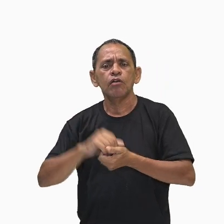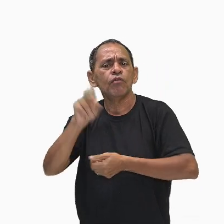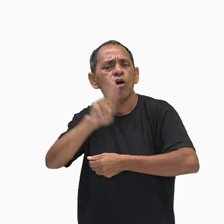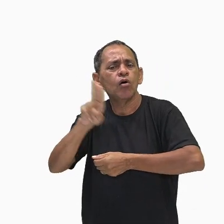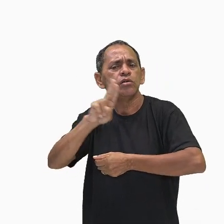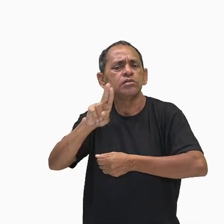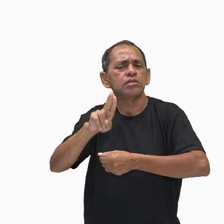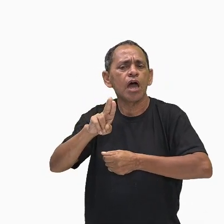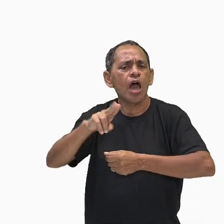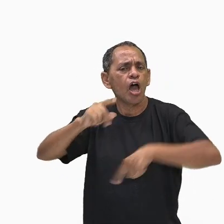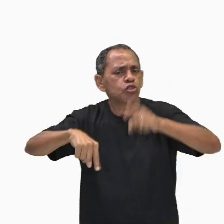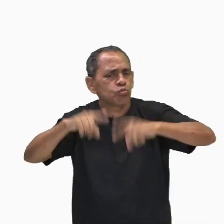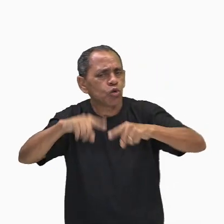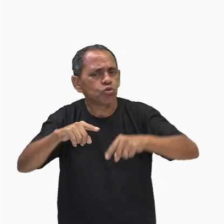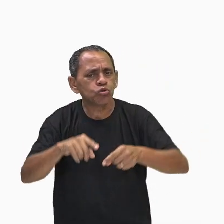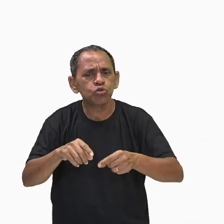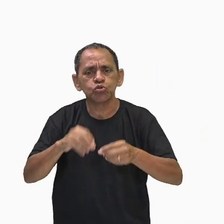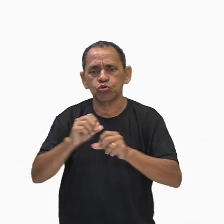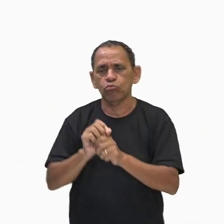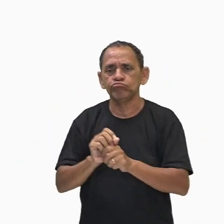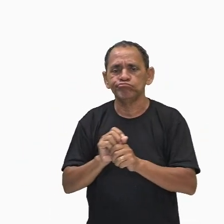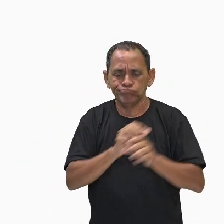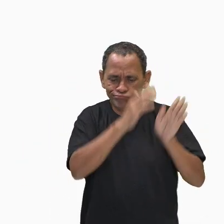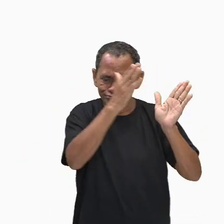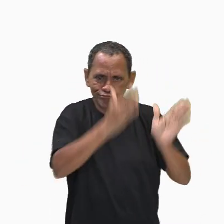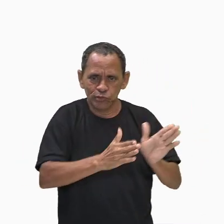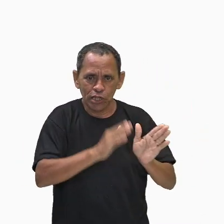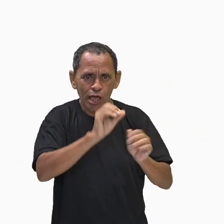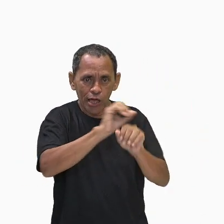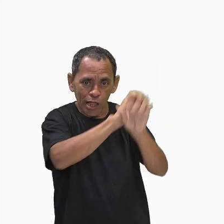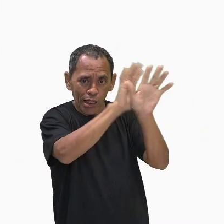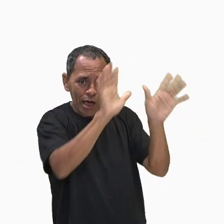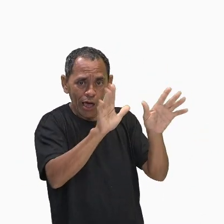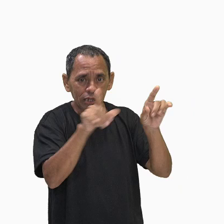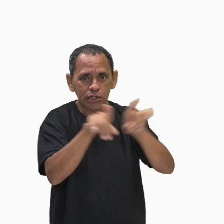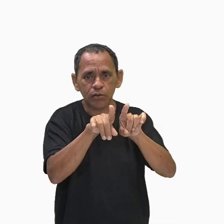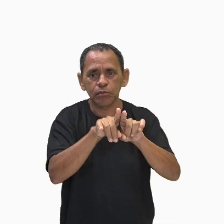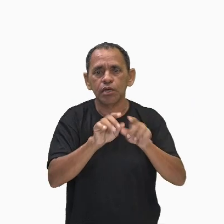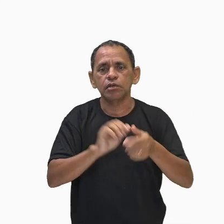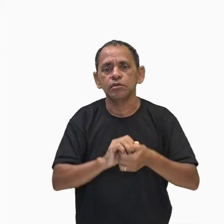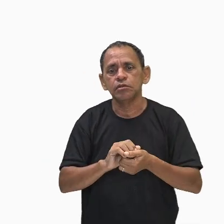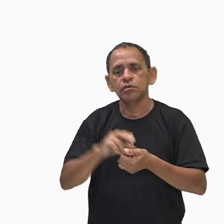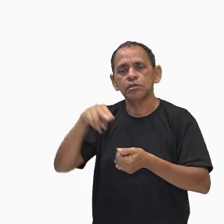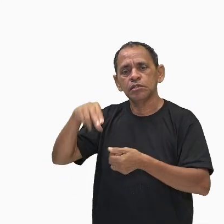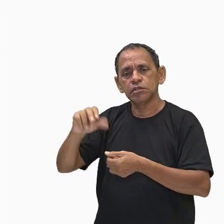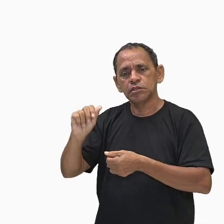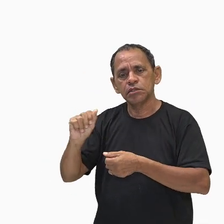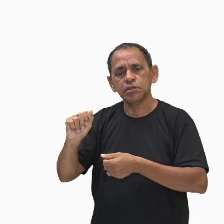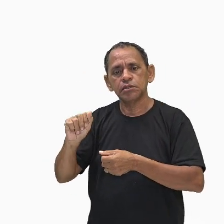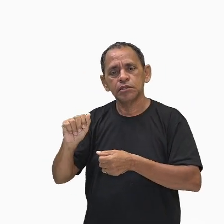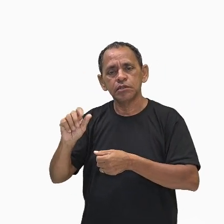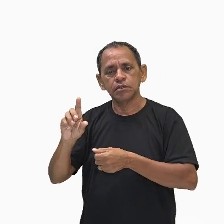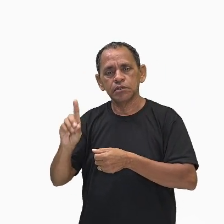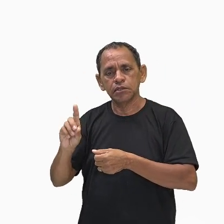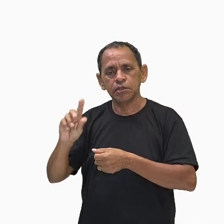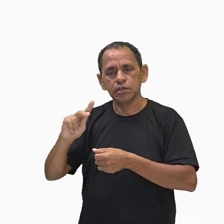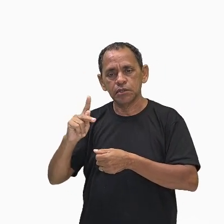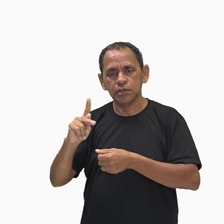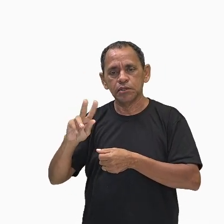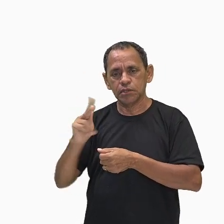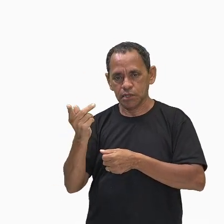da fase clara, que são o ATP e o NADPH, que foram